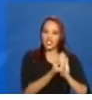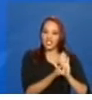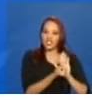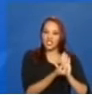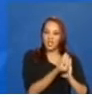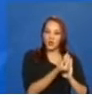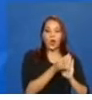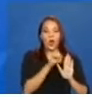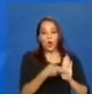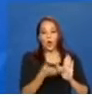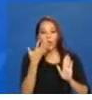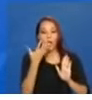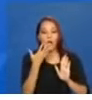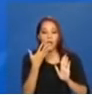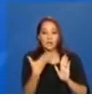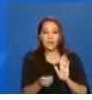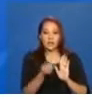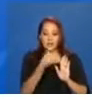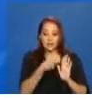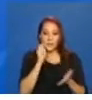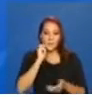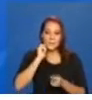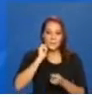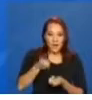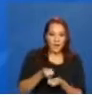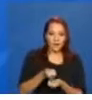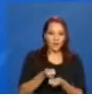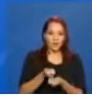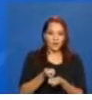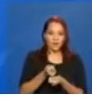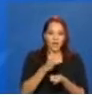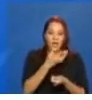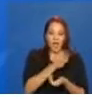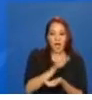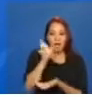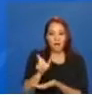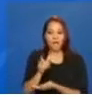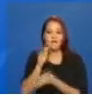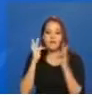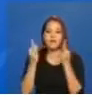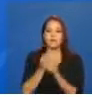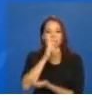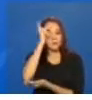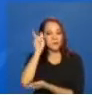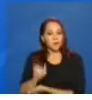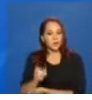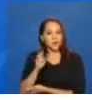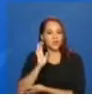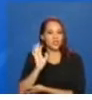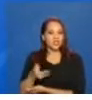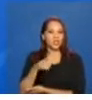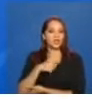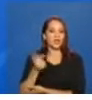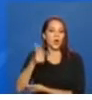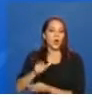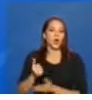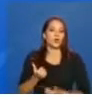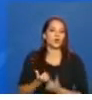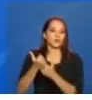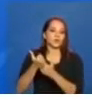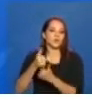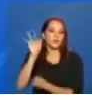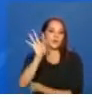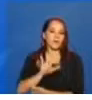ou autorizar o pagamento do auxílio emergencial àquelas famílias e pessoas que recebam outro auxílio